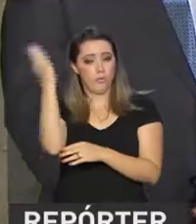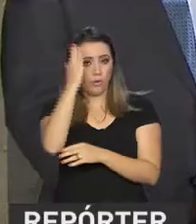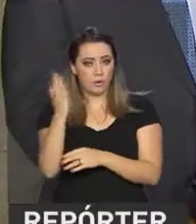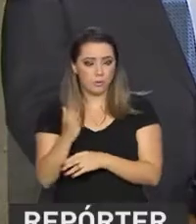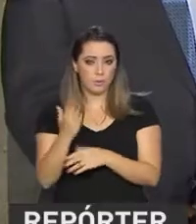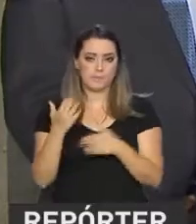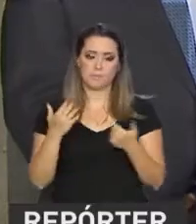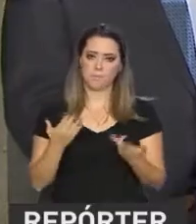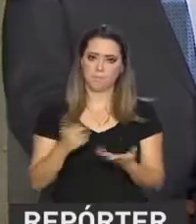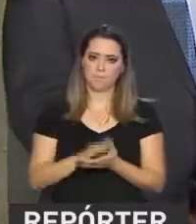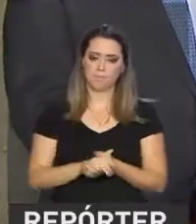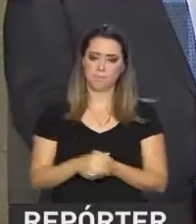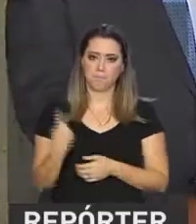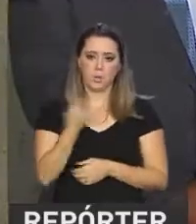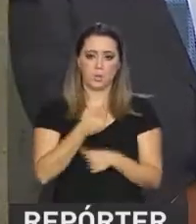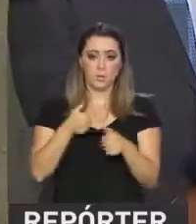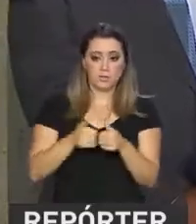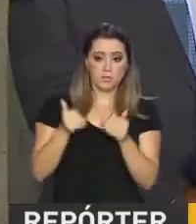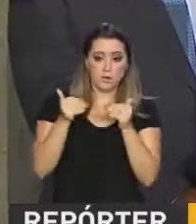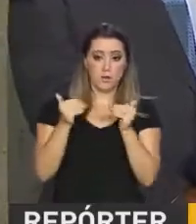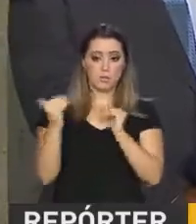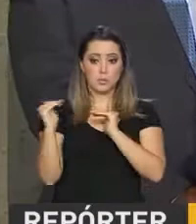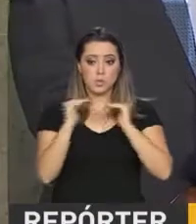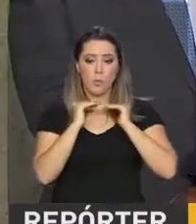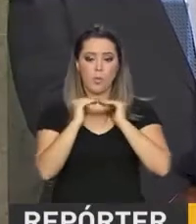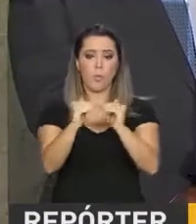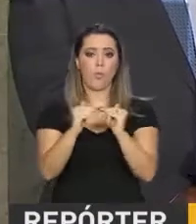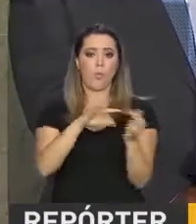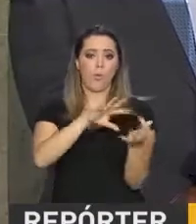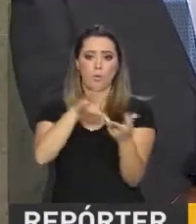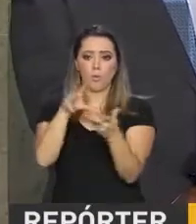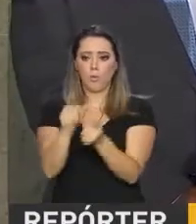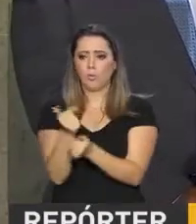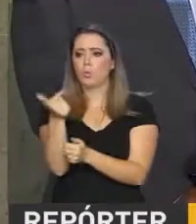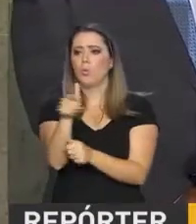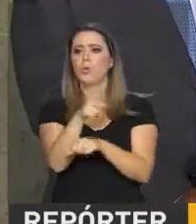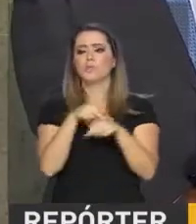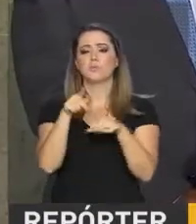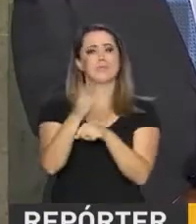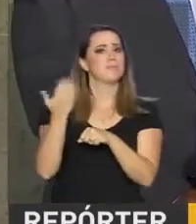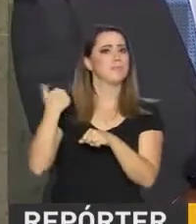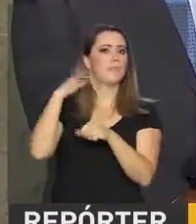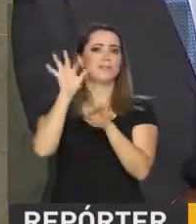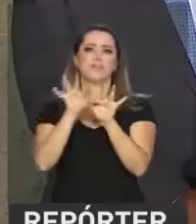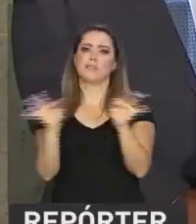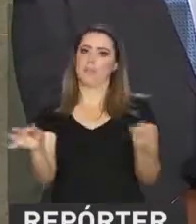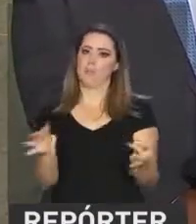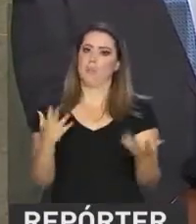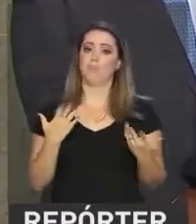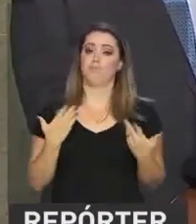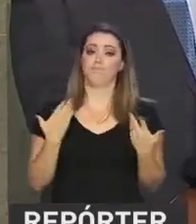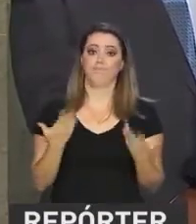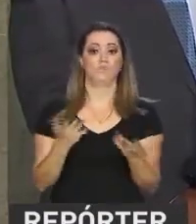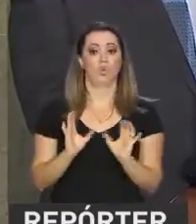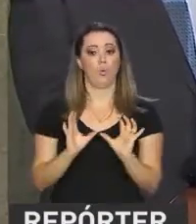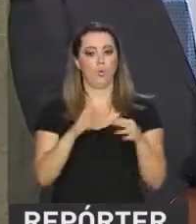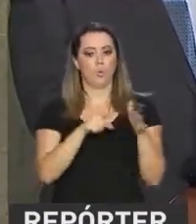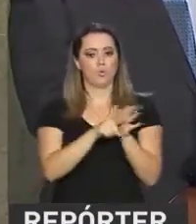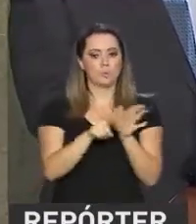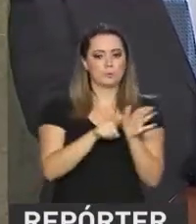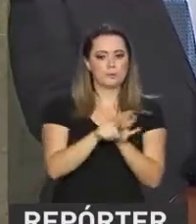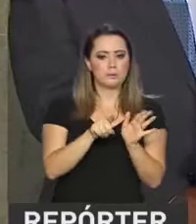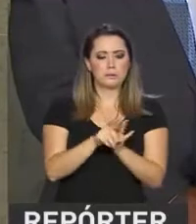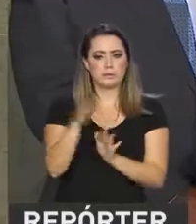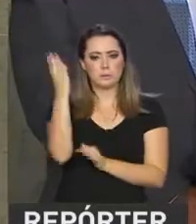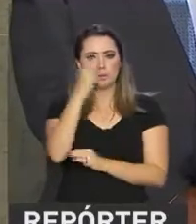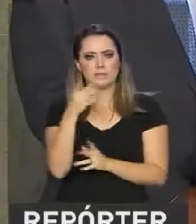compete internacionalmente com os países que têm muito mais facilidade os trâmites burocráticos são muito mais simples o pesquisador brasileiro fica profundamente